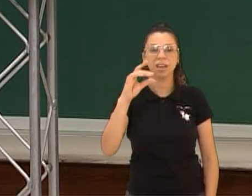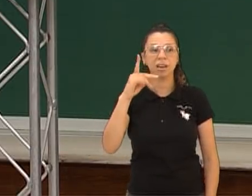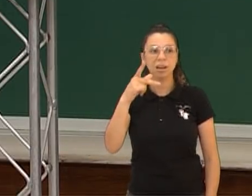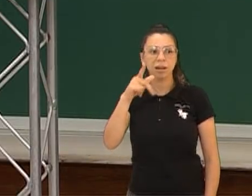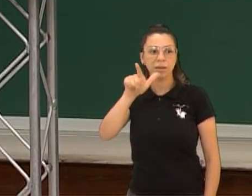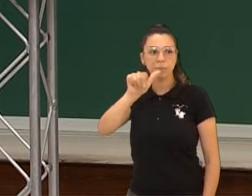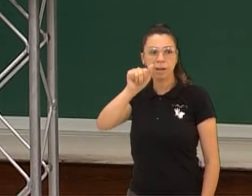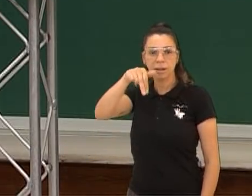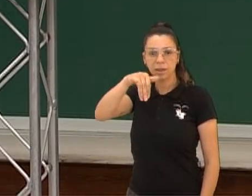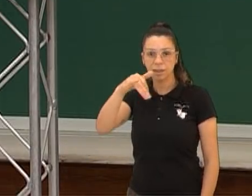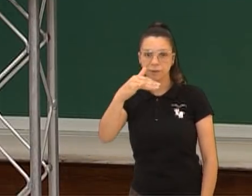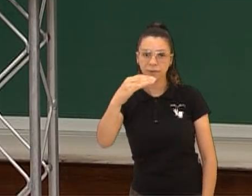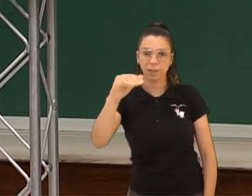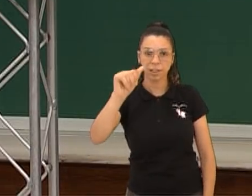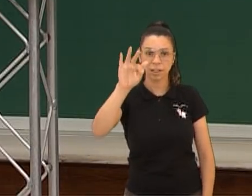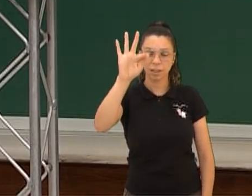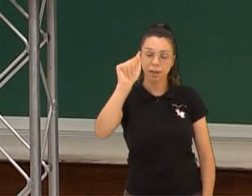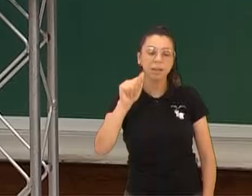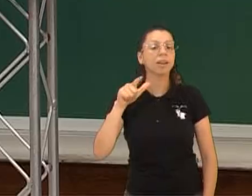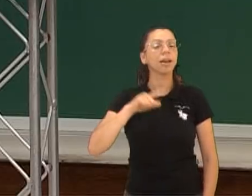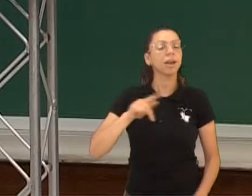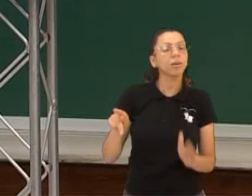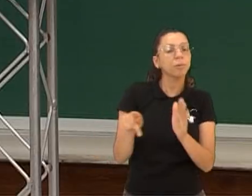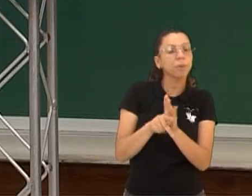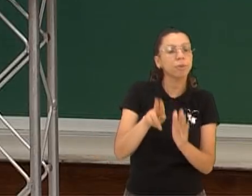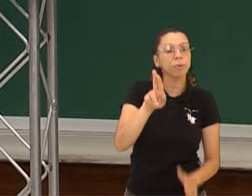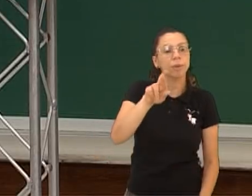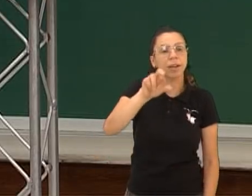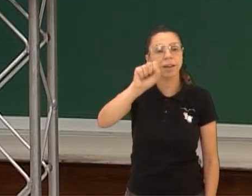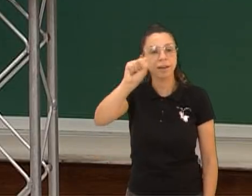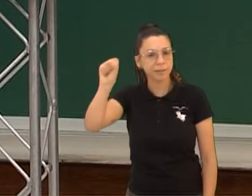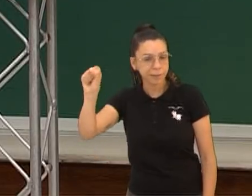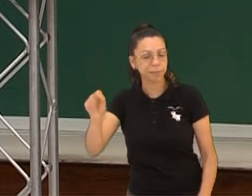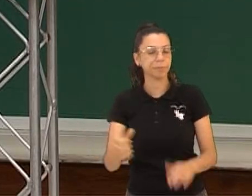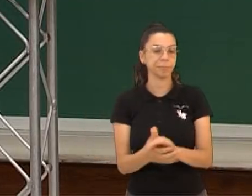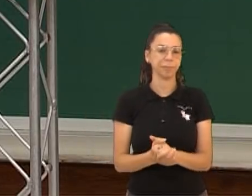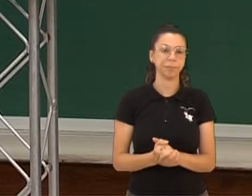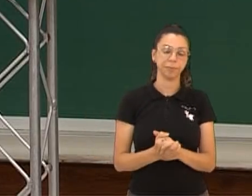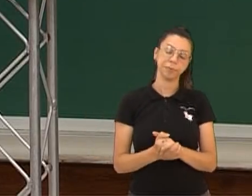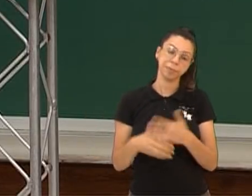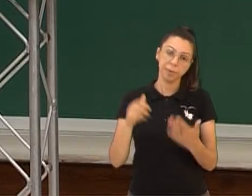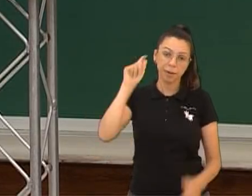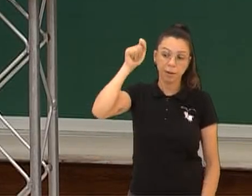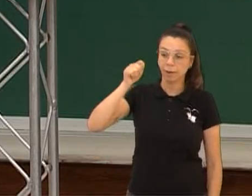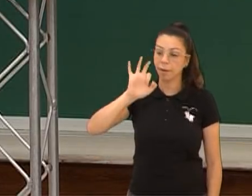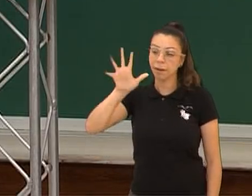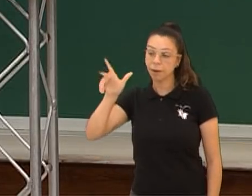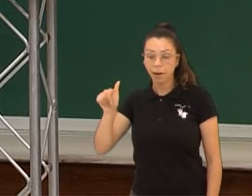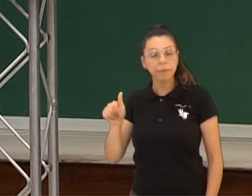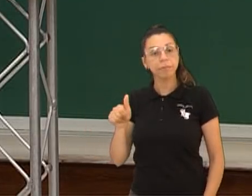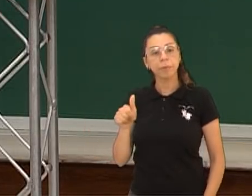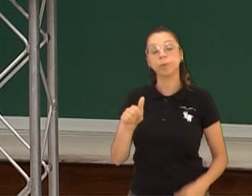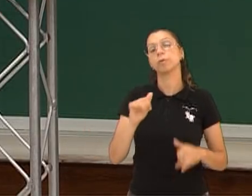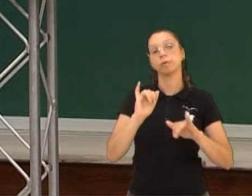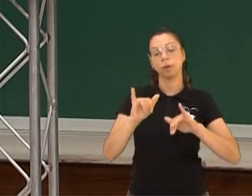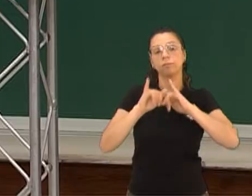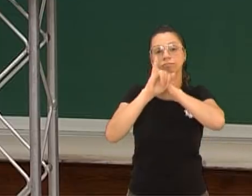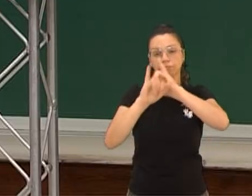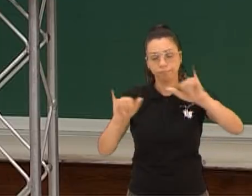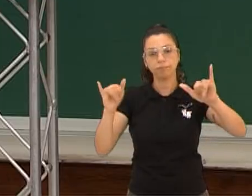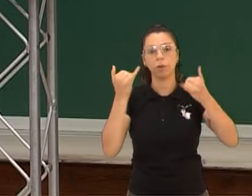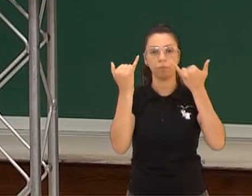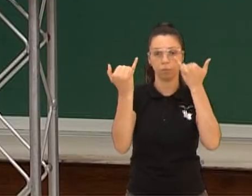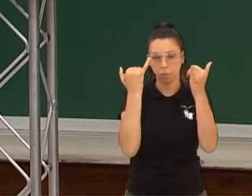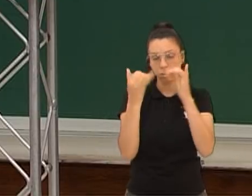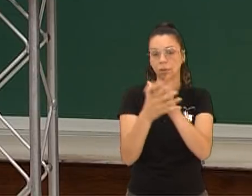dos países sob domínio da União Soviética. E a África, como eu informei a vocês, ela teve uma